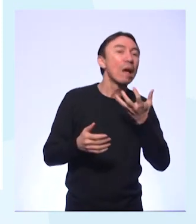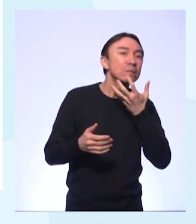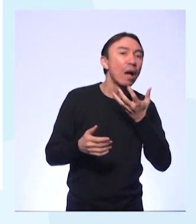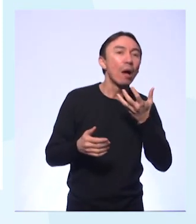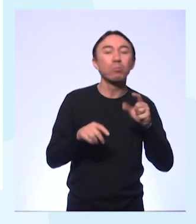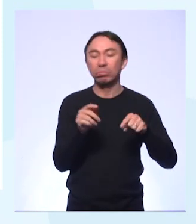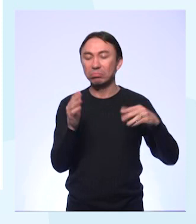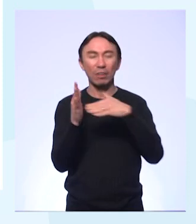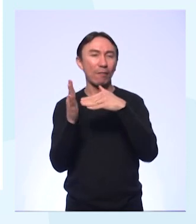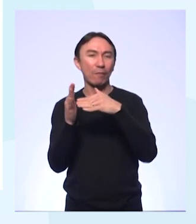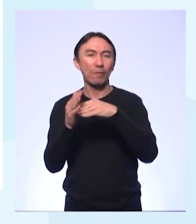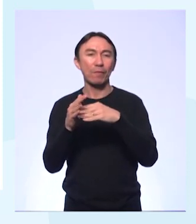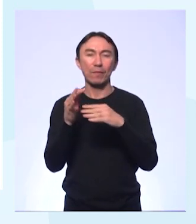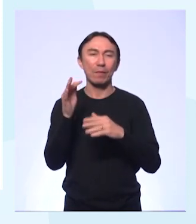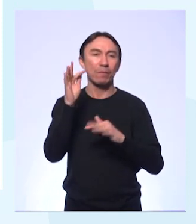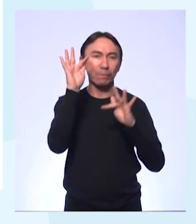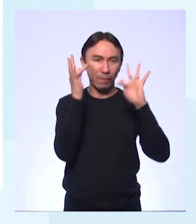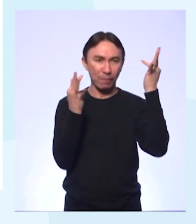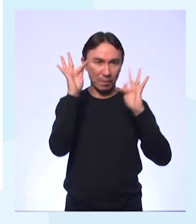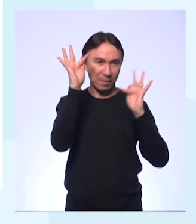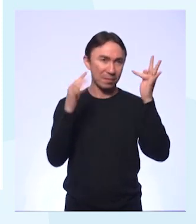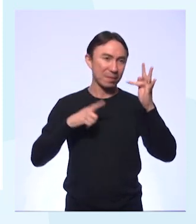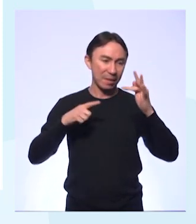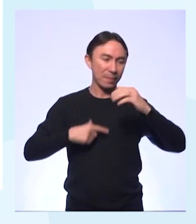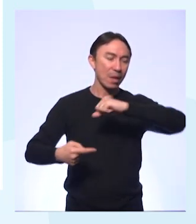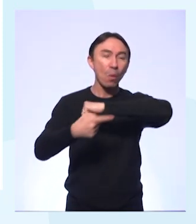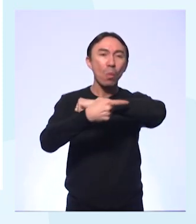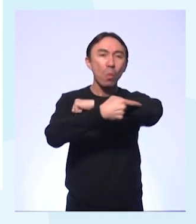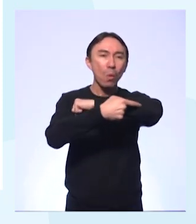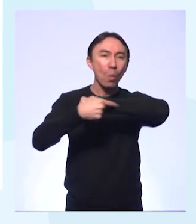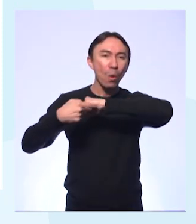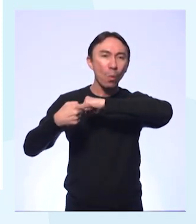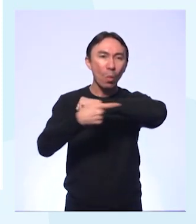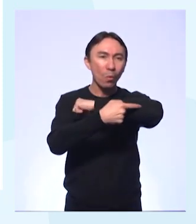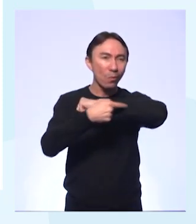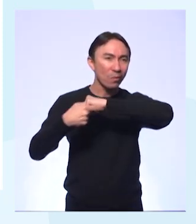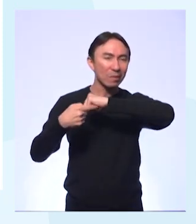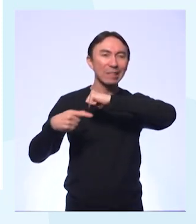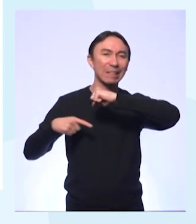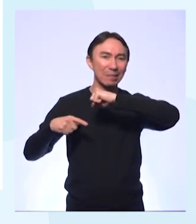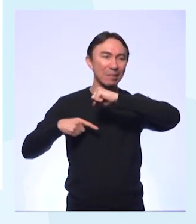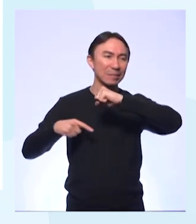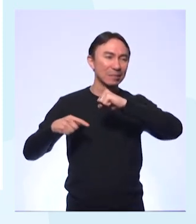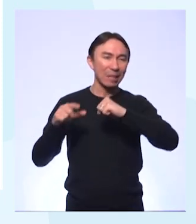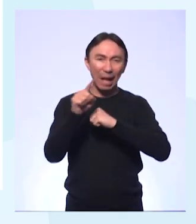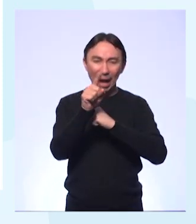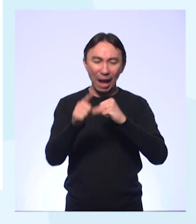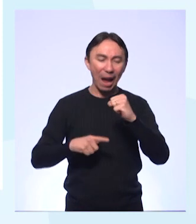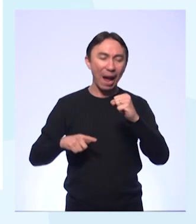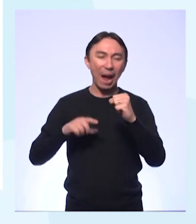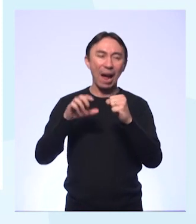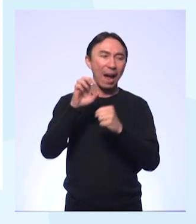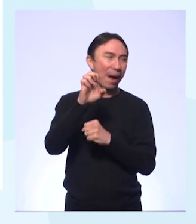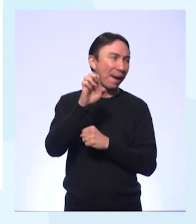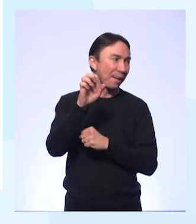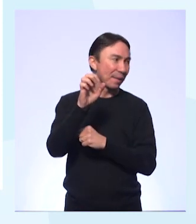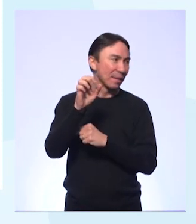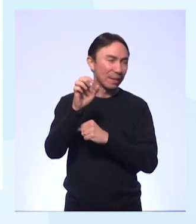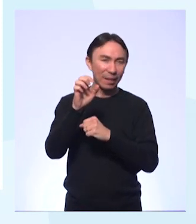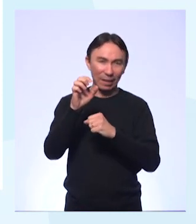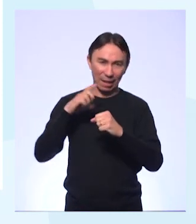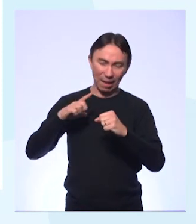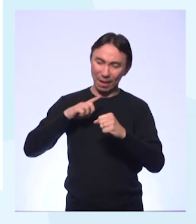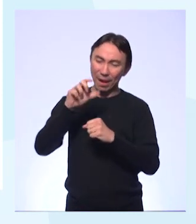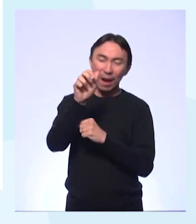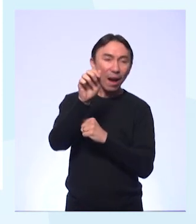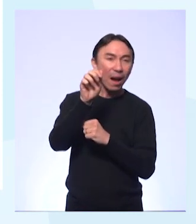do Equador, né, praticamente cortando aí a África no meio, né? Então nós temos o hemisfério norte, que quando é dezembro e fevereiro é